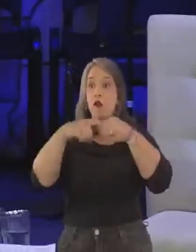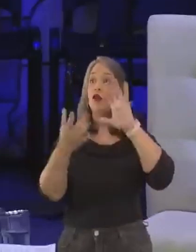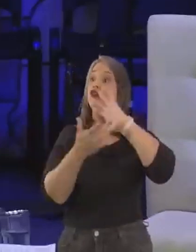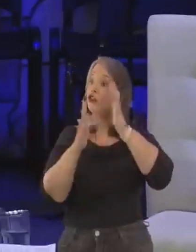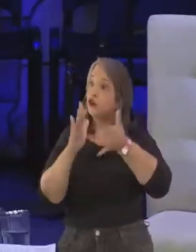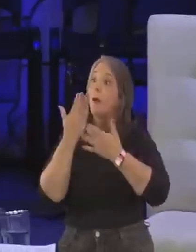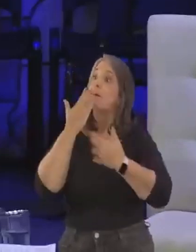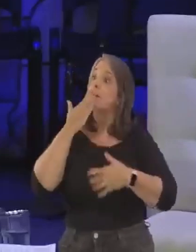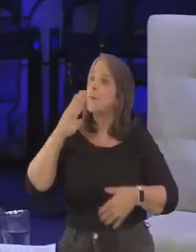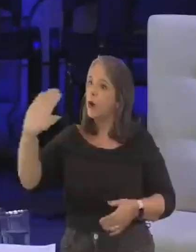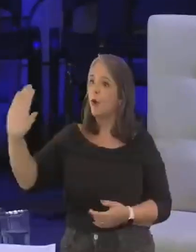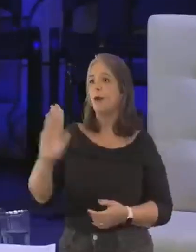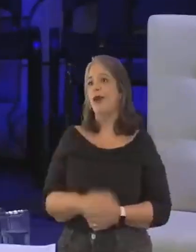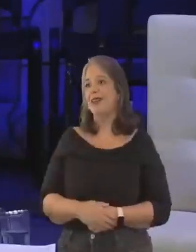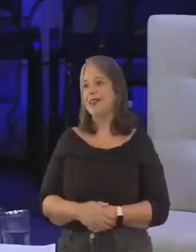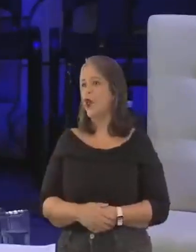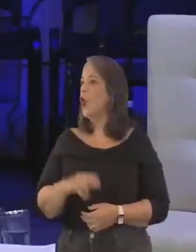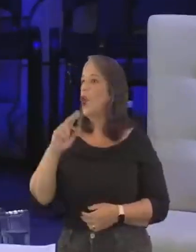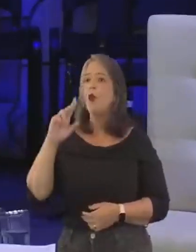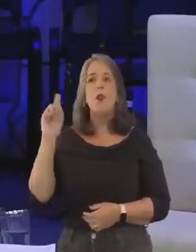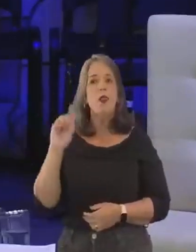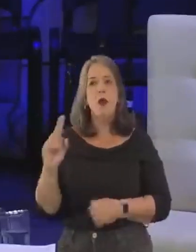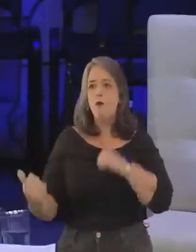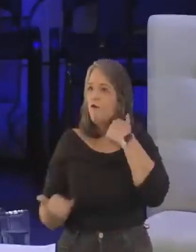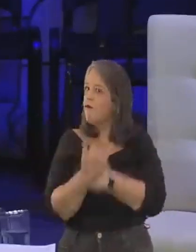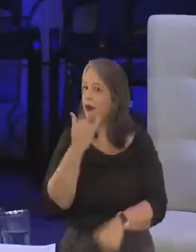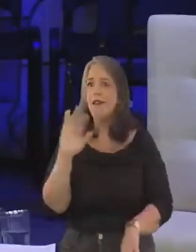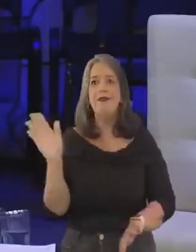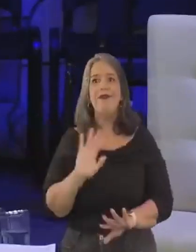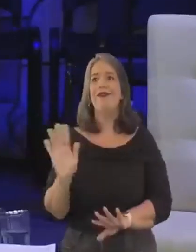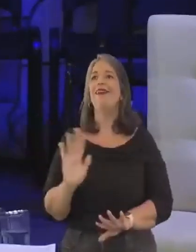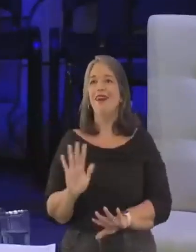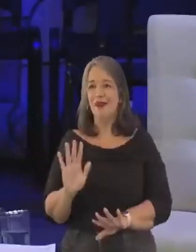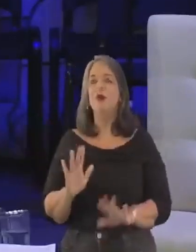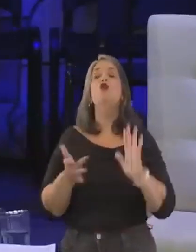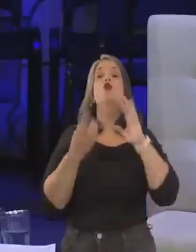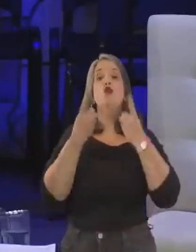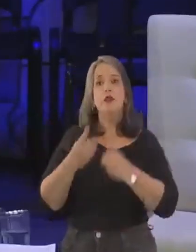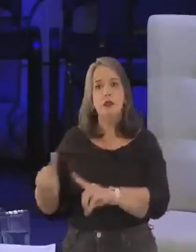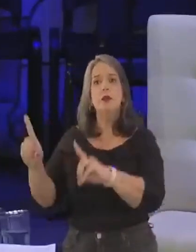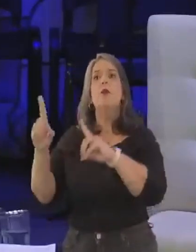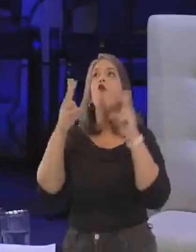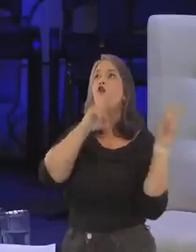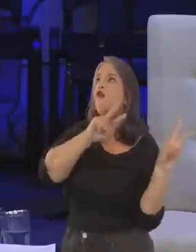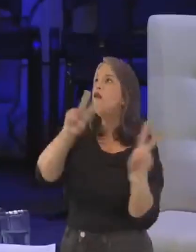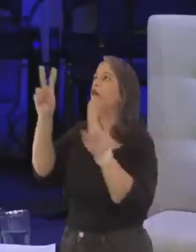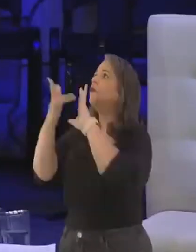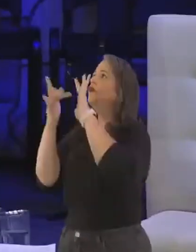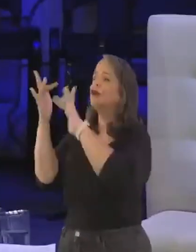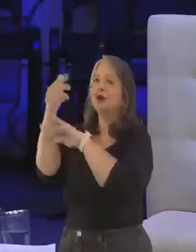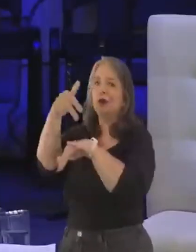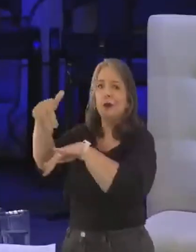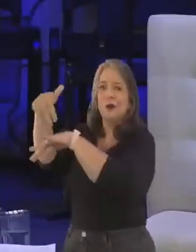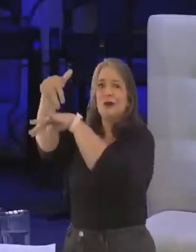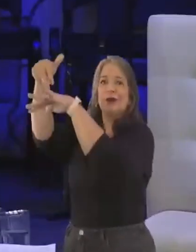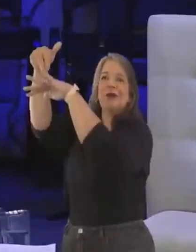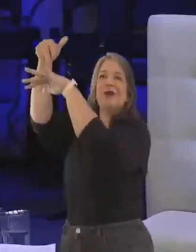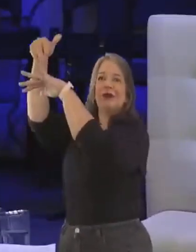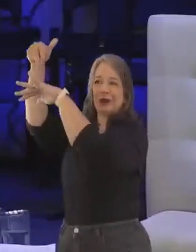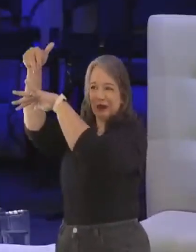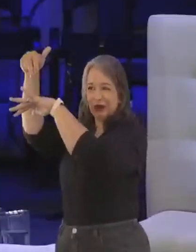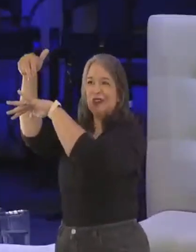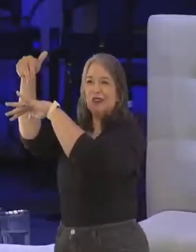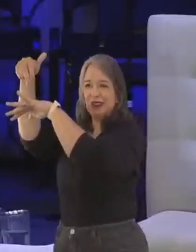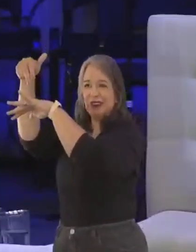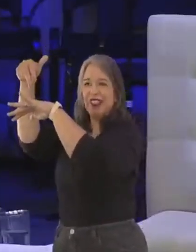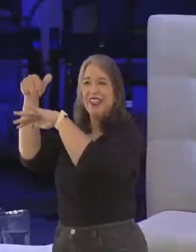falhará. Os discípulos viram Jesus subir. Não foi simbólico, foi real. E da mesma